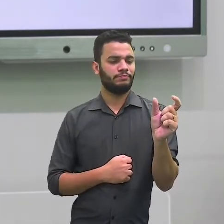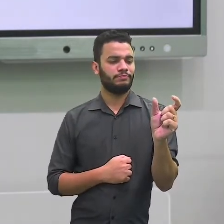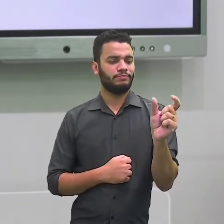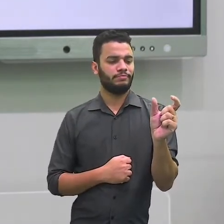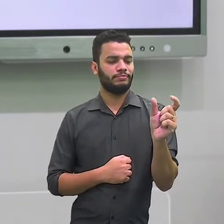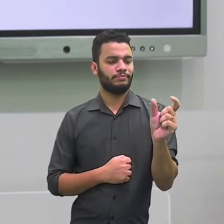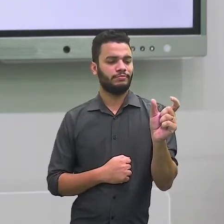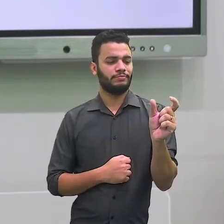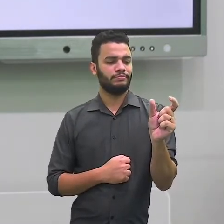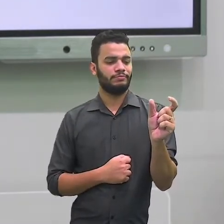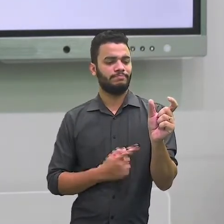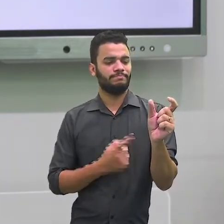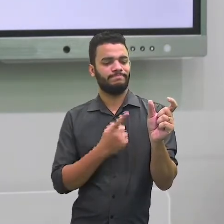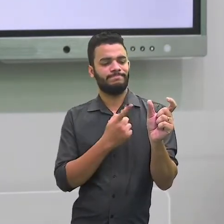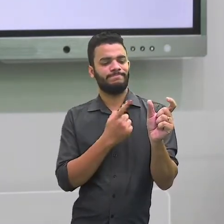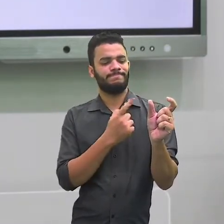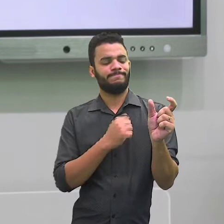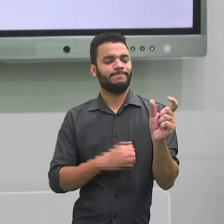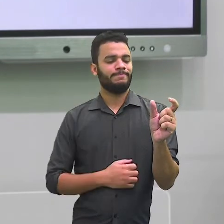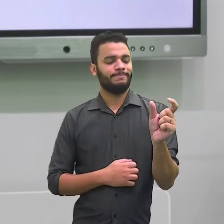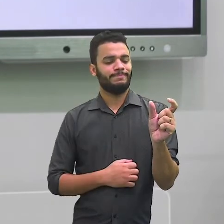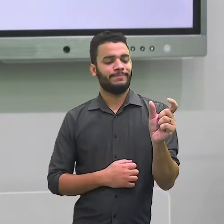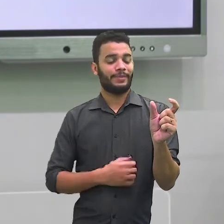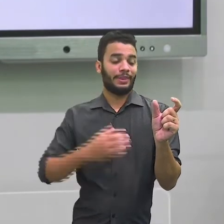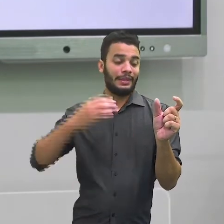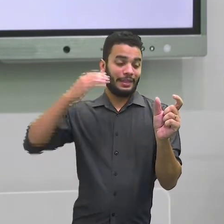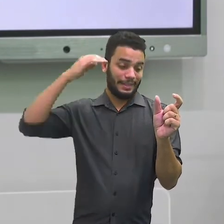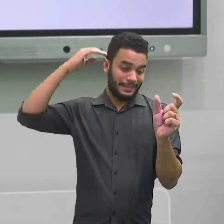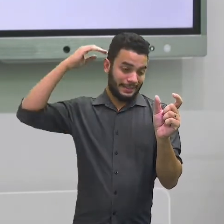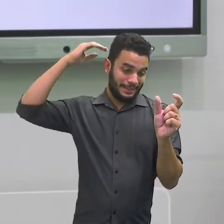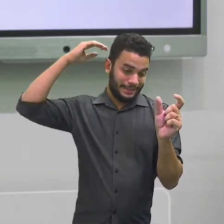A palavra dela está...